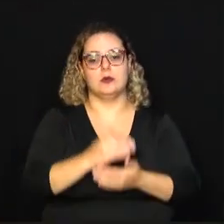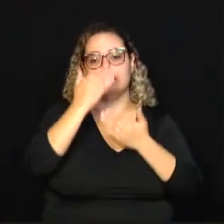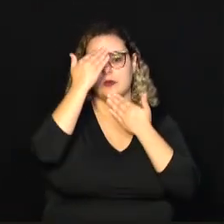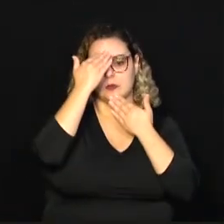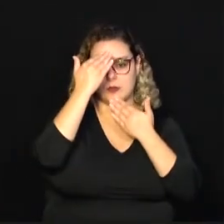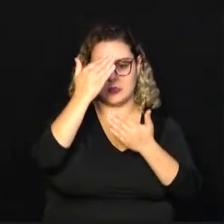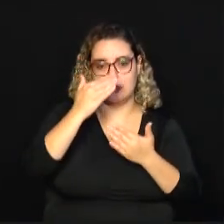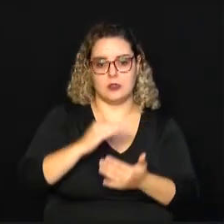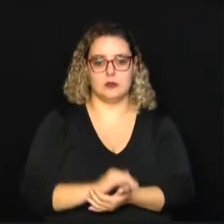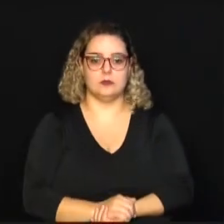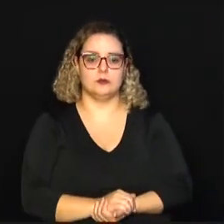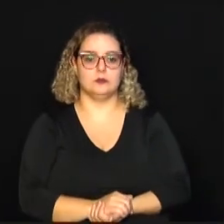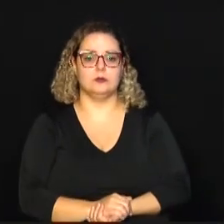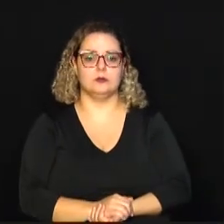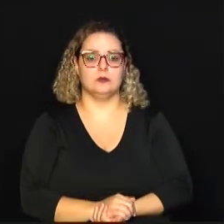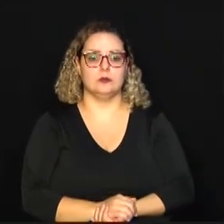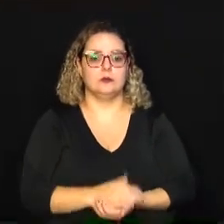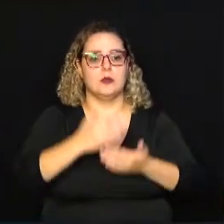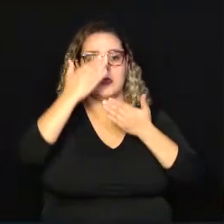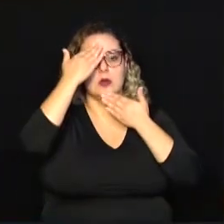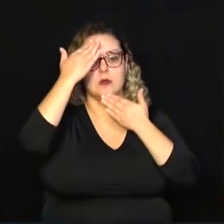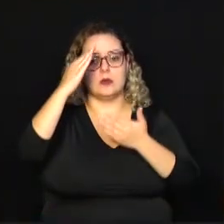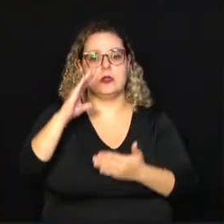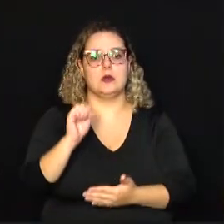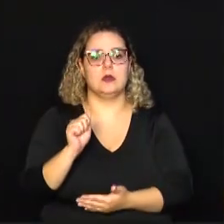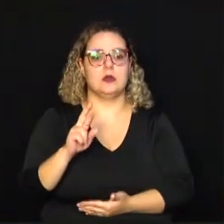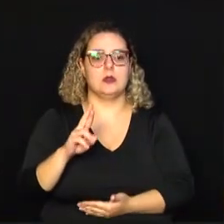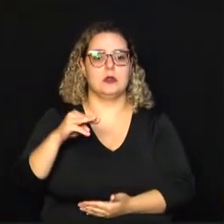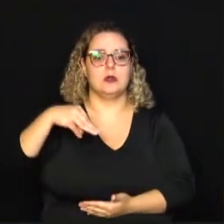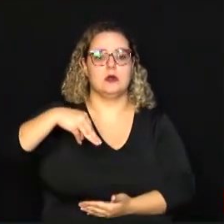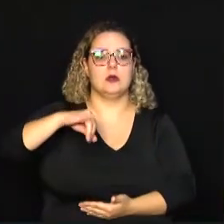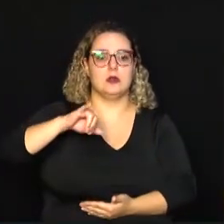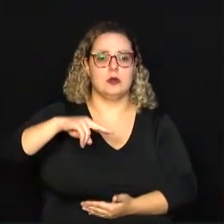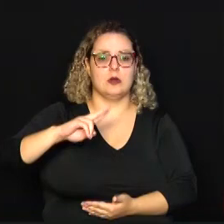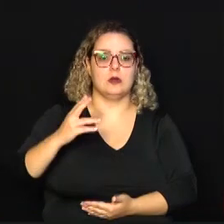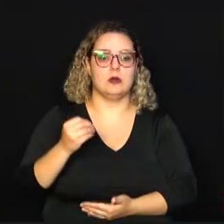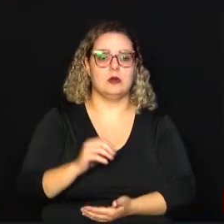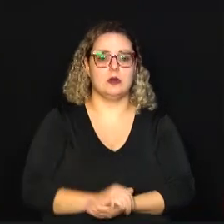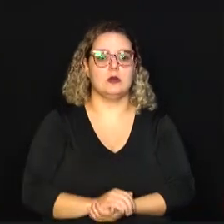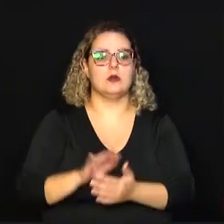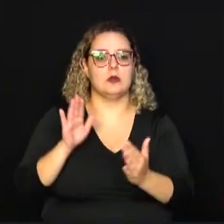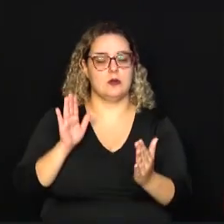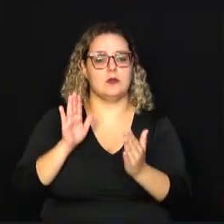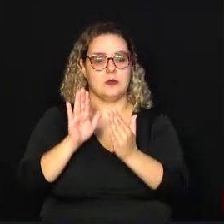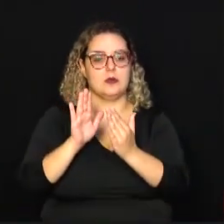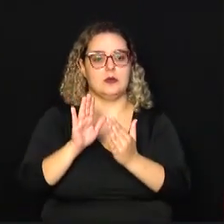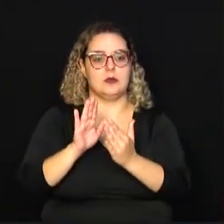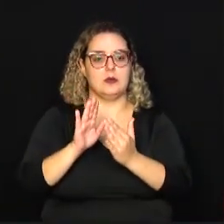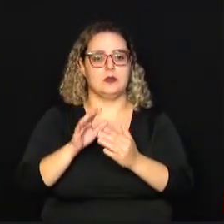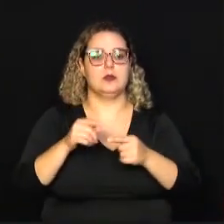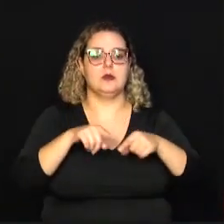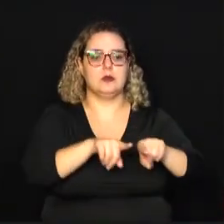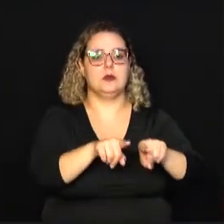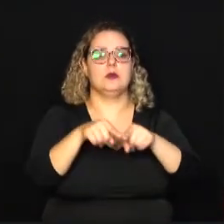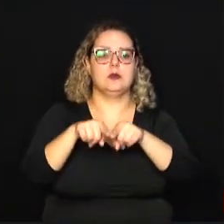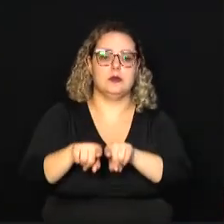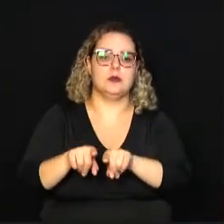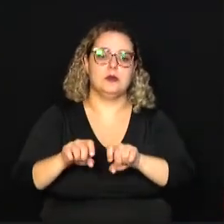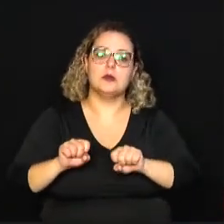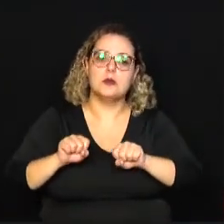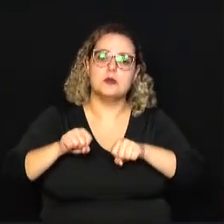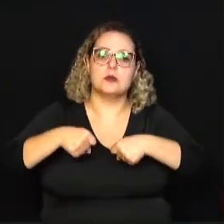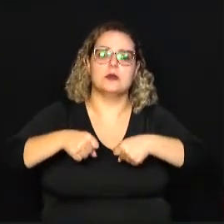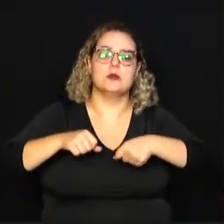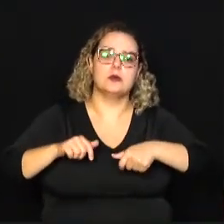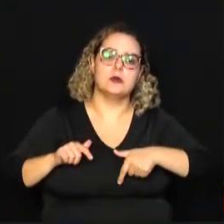Obrigada. Obrigada, Carminha. Eu que agradeço a frente aí, que tem companheiras e companheiros